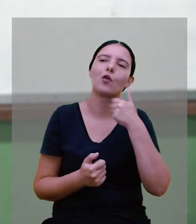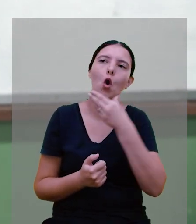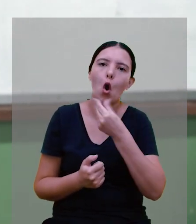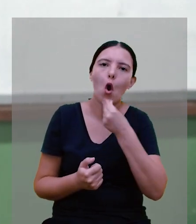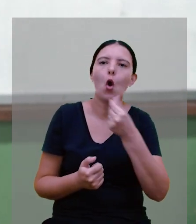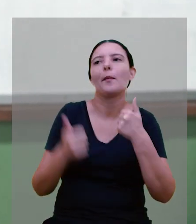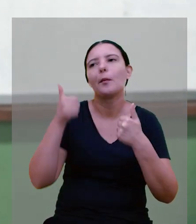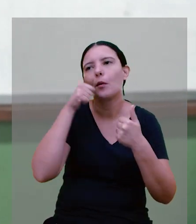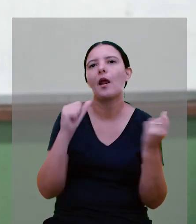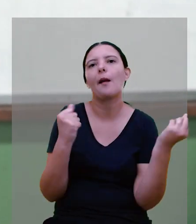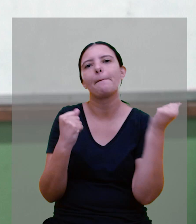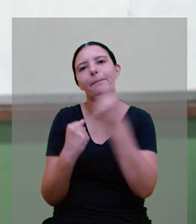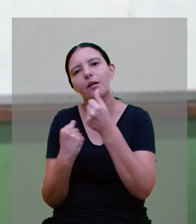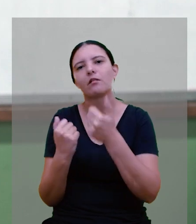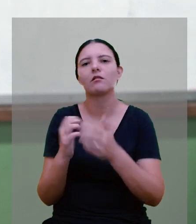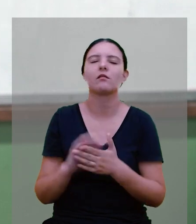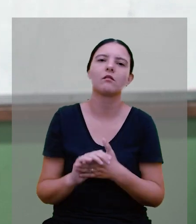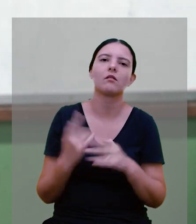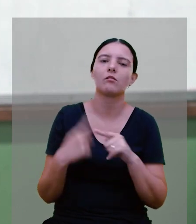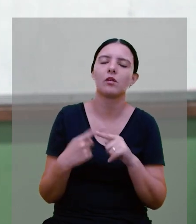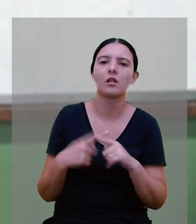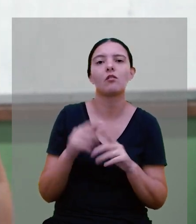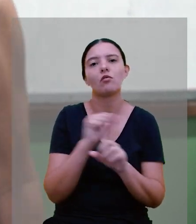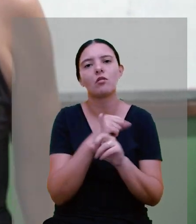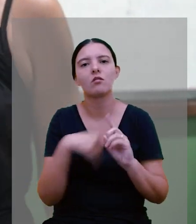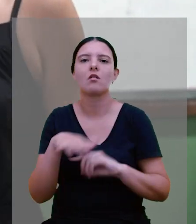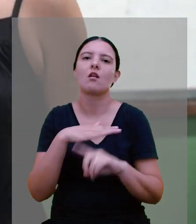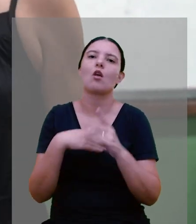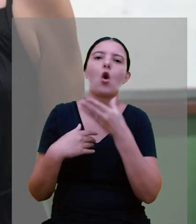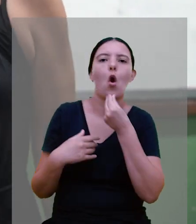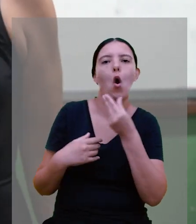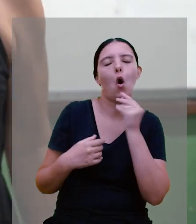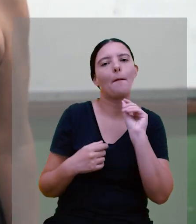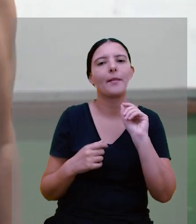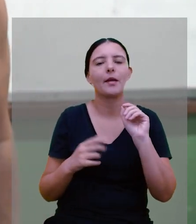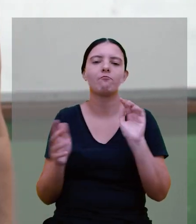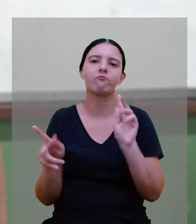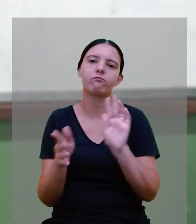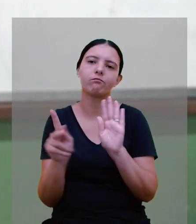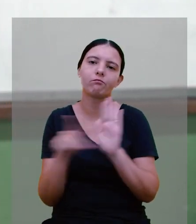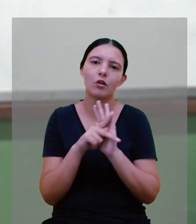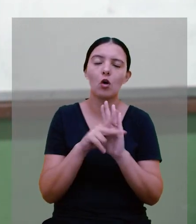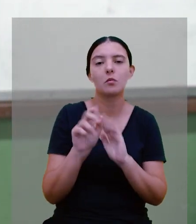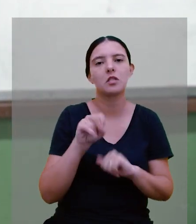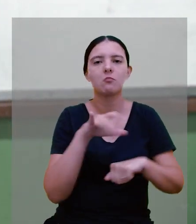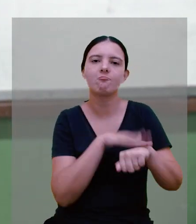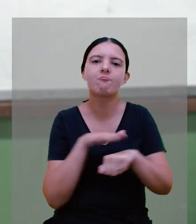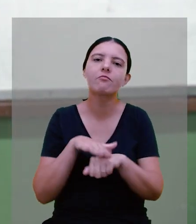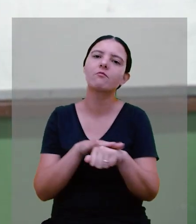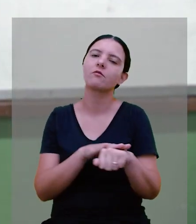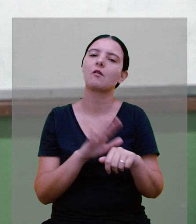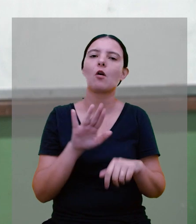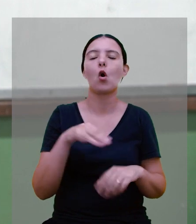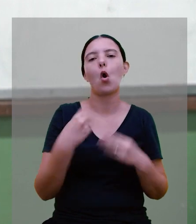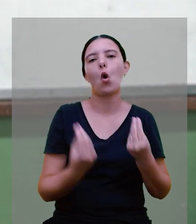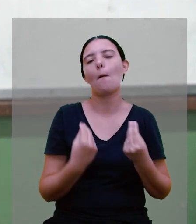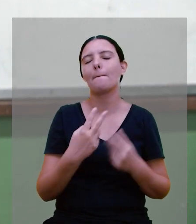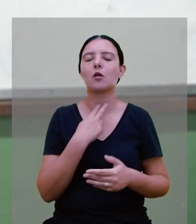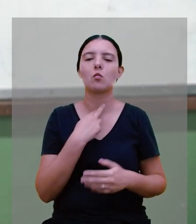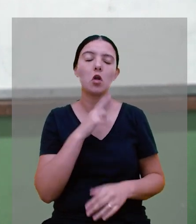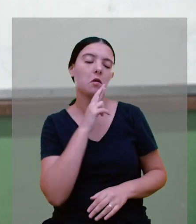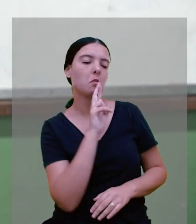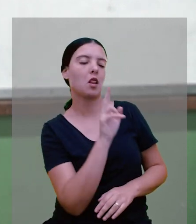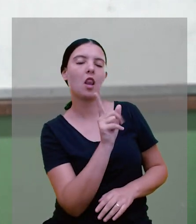mulher, porque a nossa sociedade diz que um homem só é homem se ele for ativo. Então, como ele não pode receber